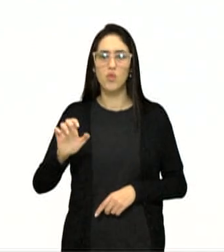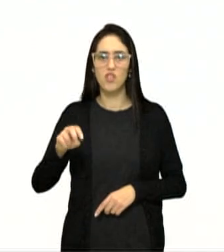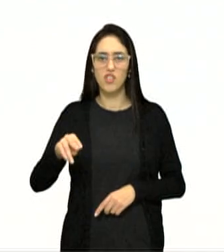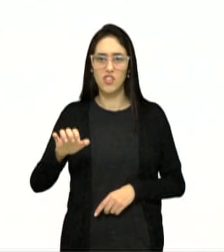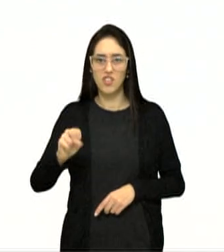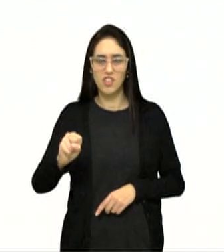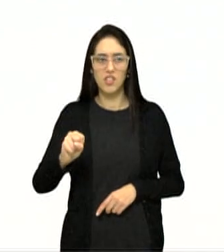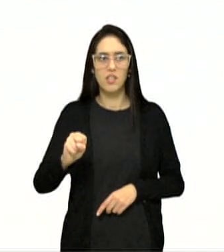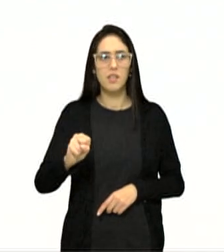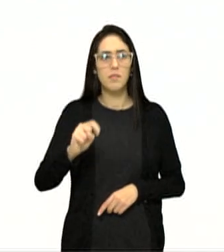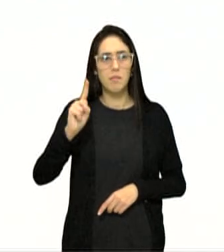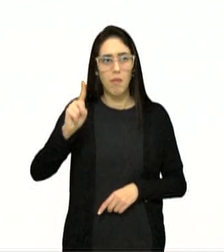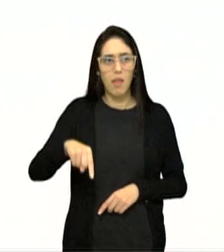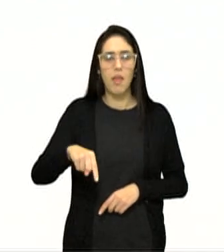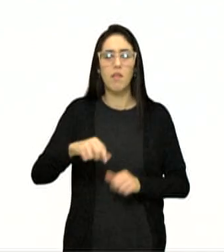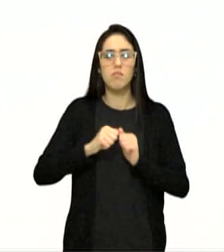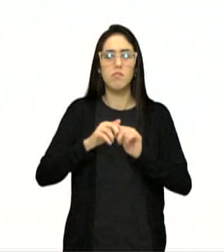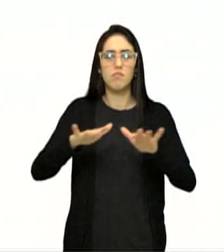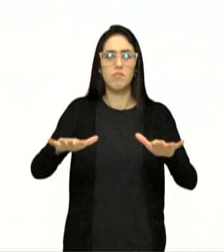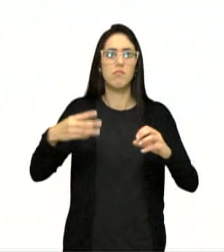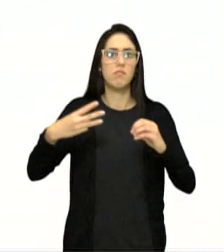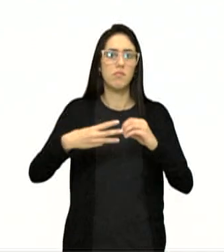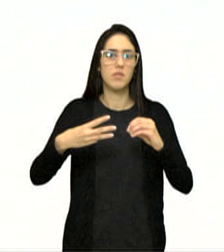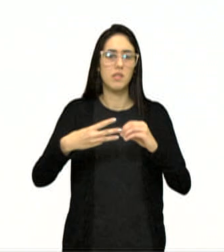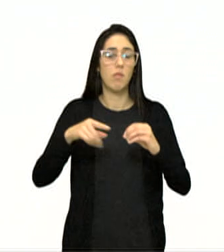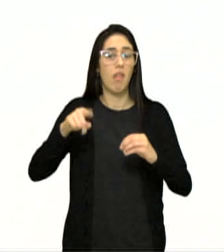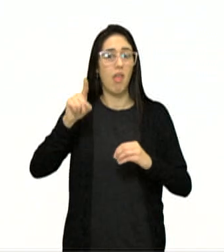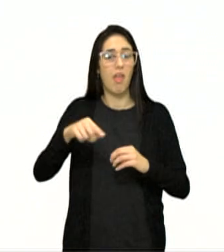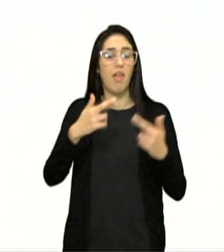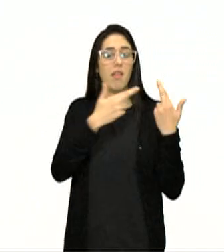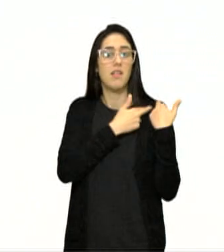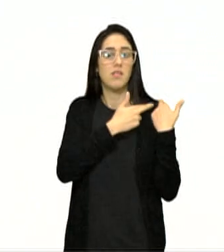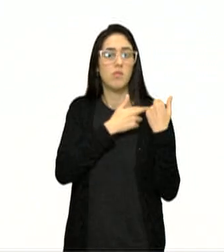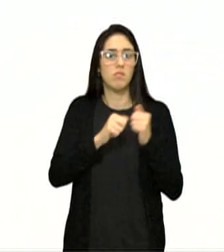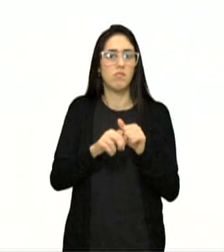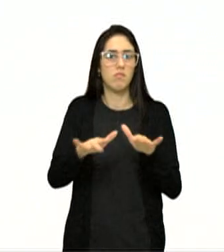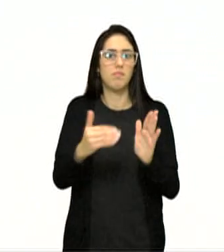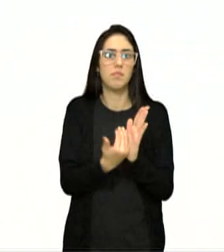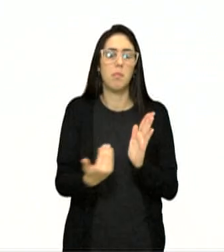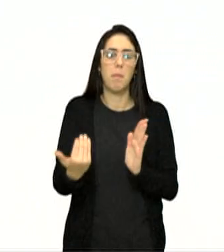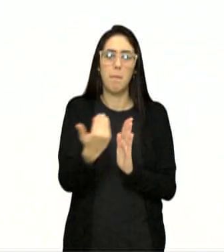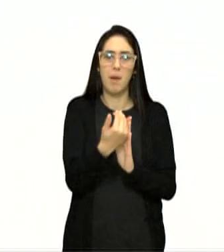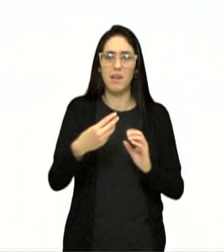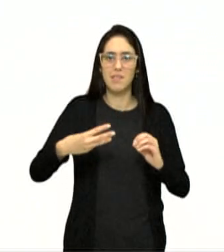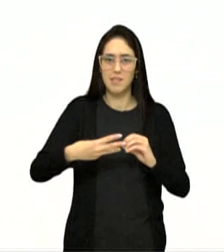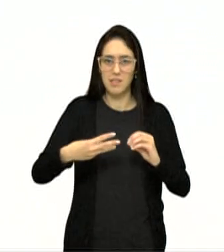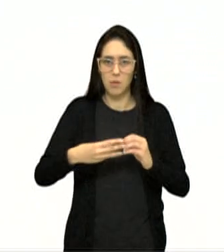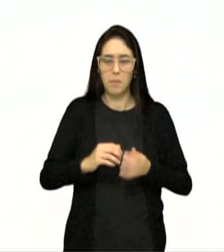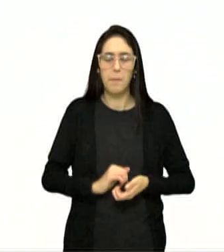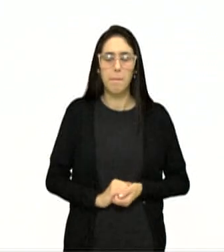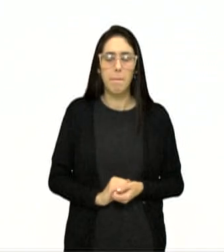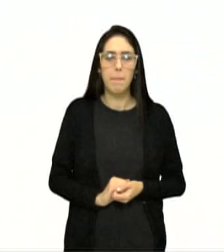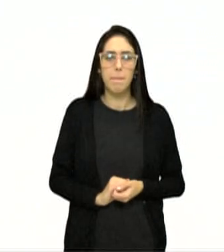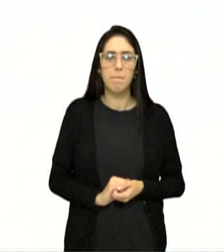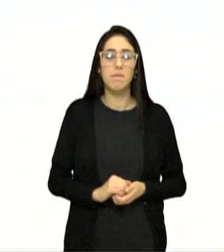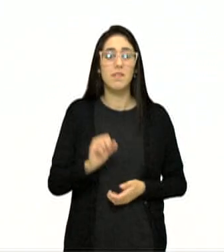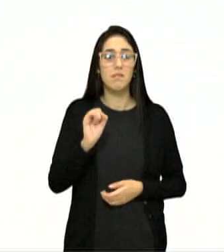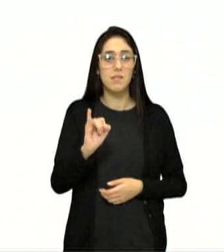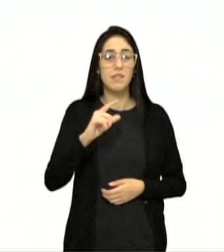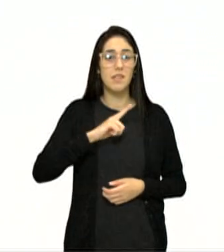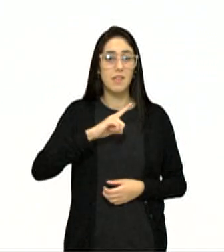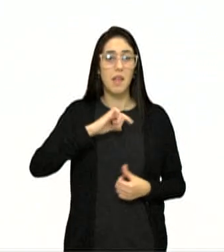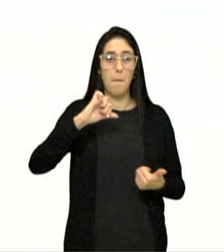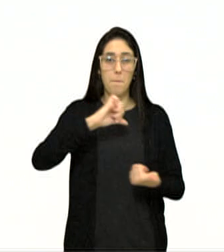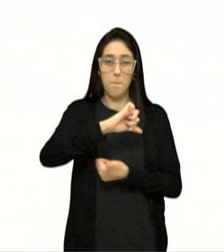transformaram em oncogenes, eles são responsáveis, né, por essa multiplicação, por controlar isso, mas quando a gente tem